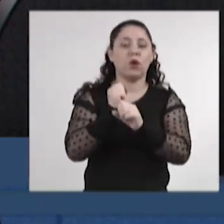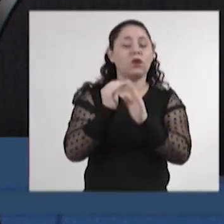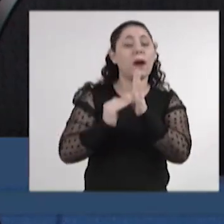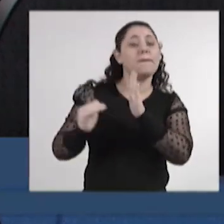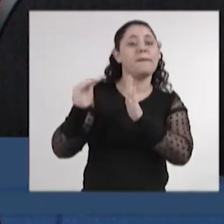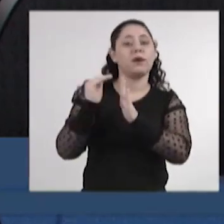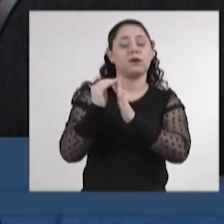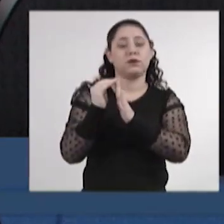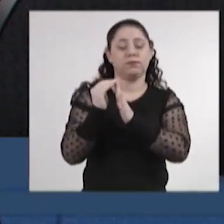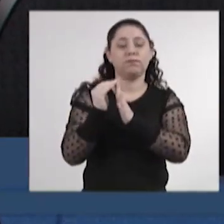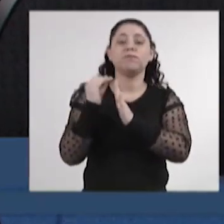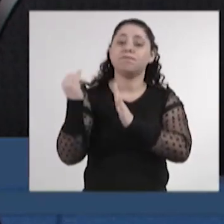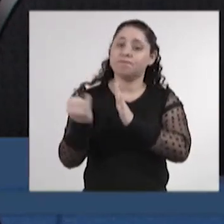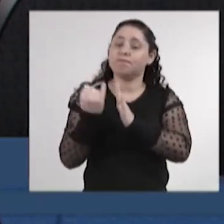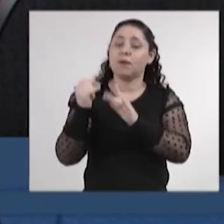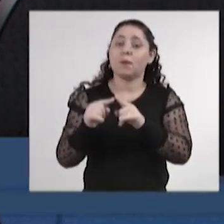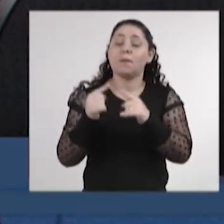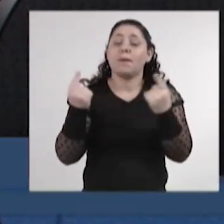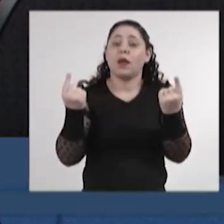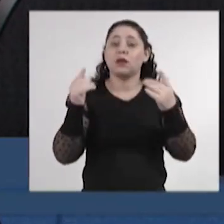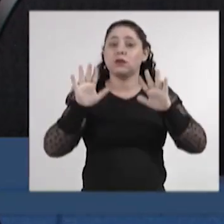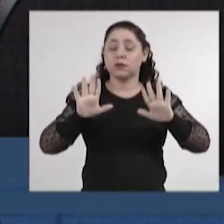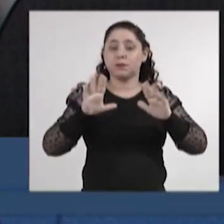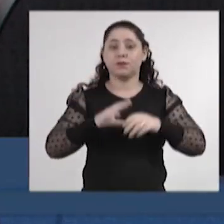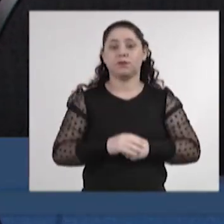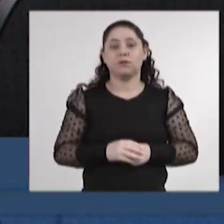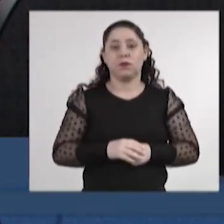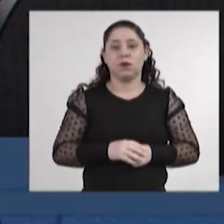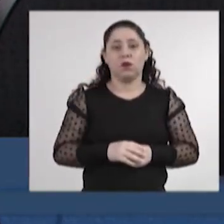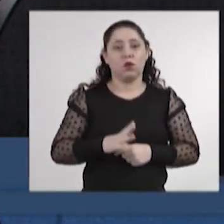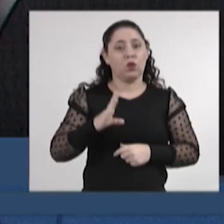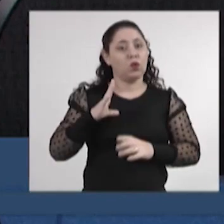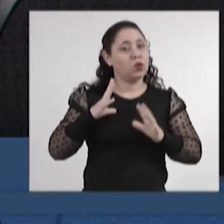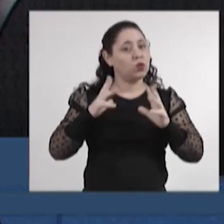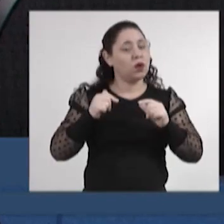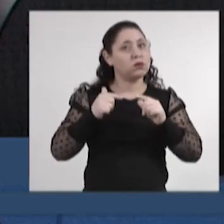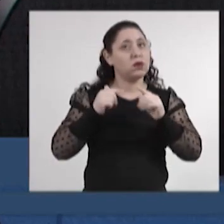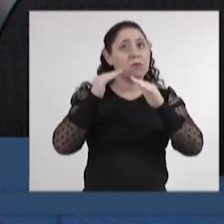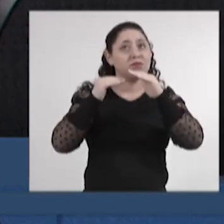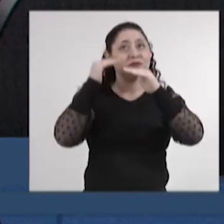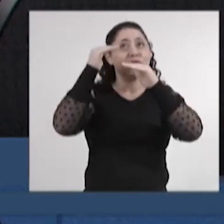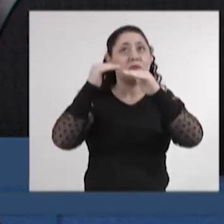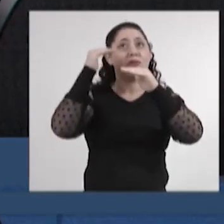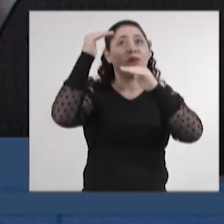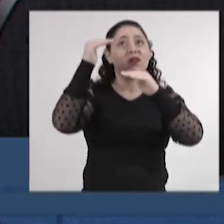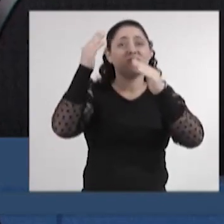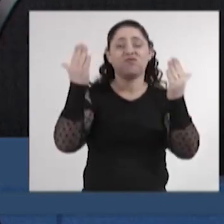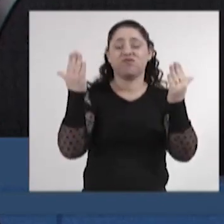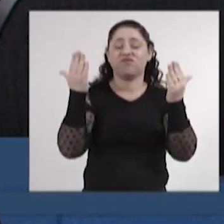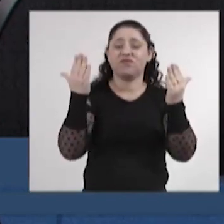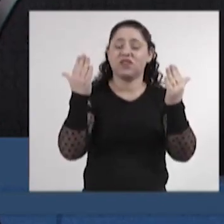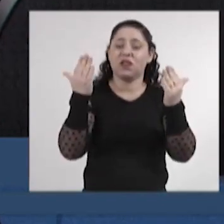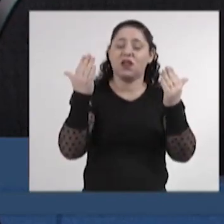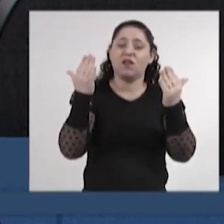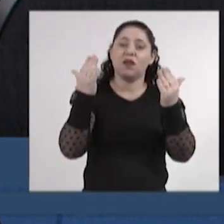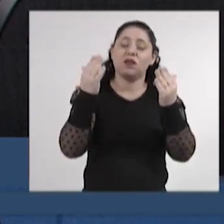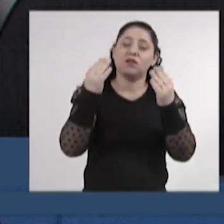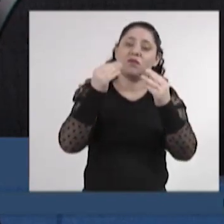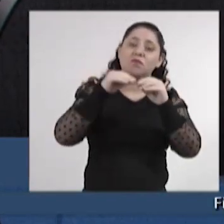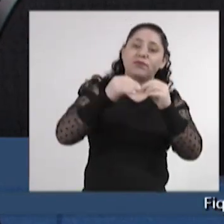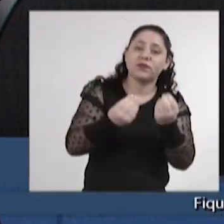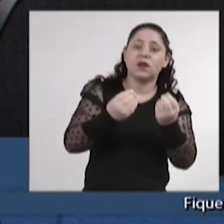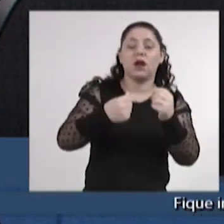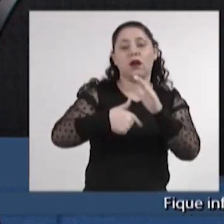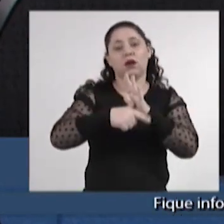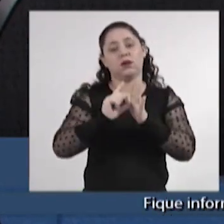anos. Então, você vê a relevância. Só que todo mundo lá em cima provavelmente vai acabar a vida útil antes. E isso a gente não tem como controlar. Então, por isso que o nosso monitoramento é